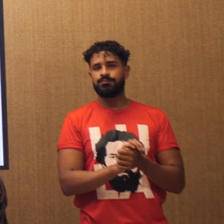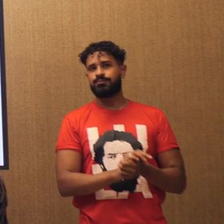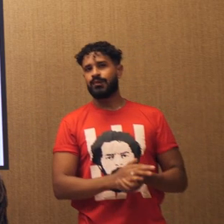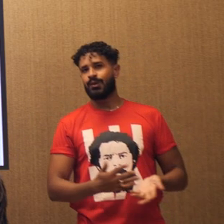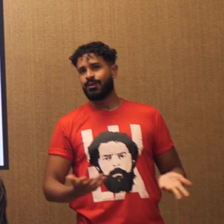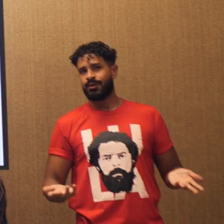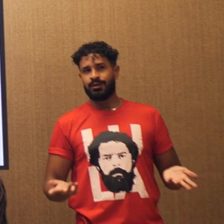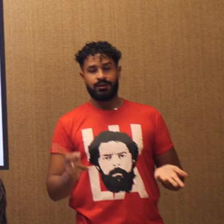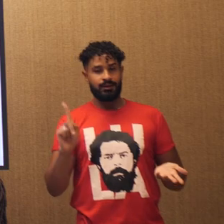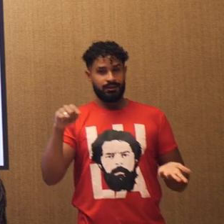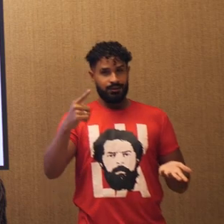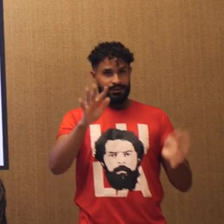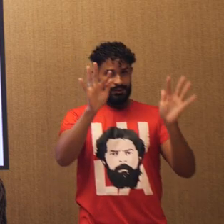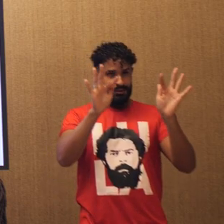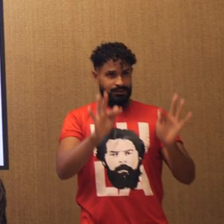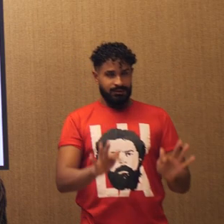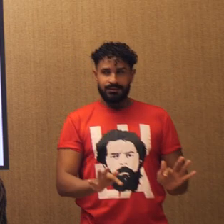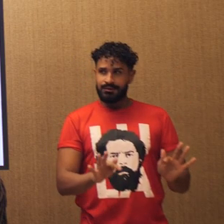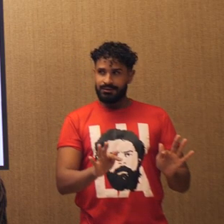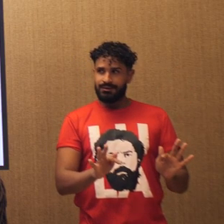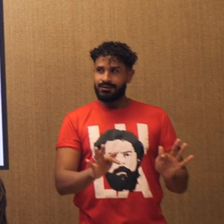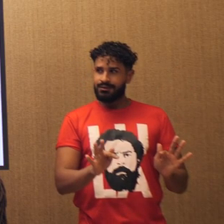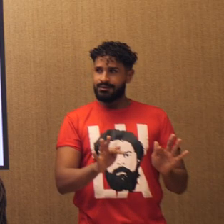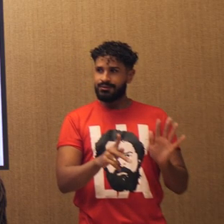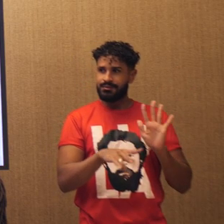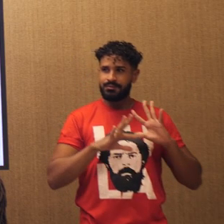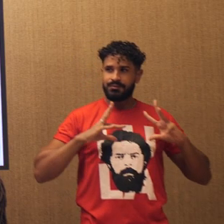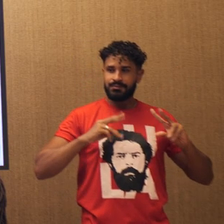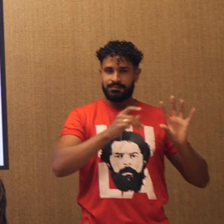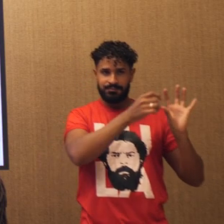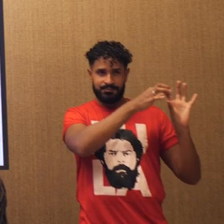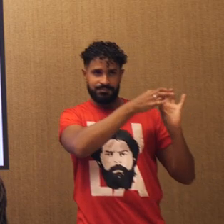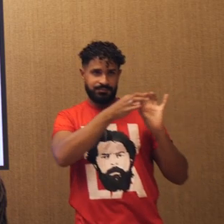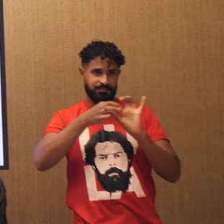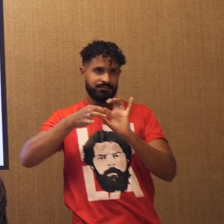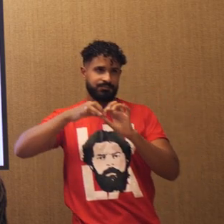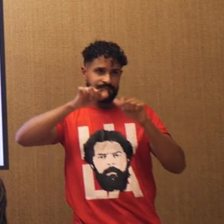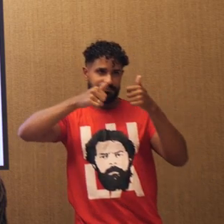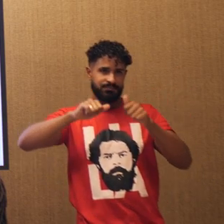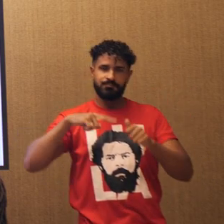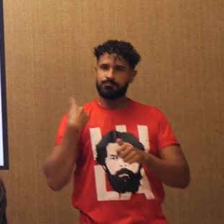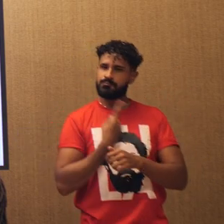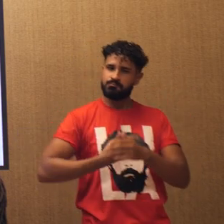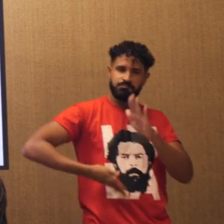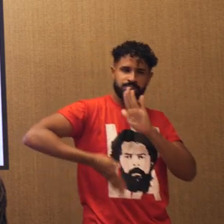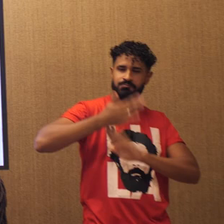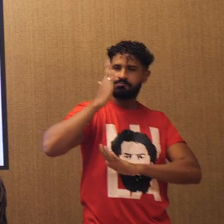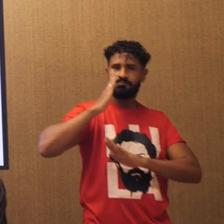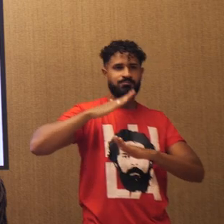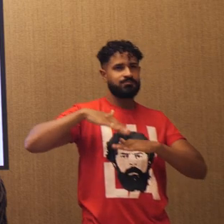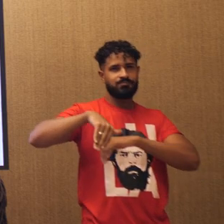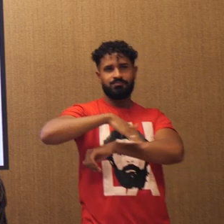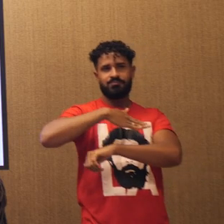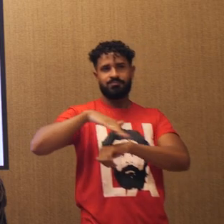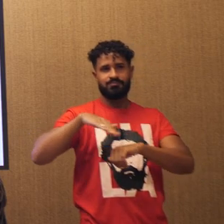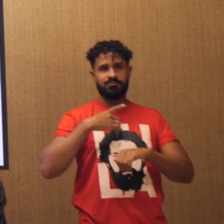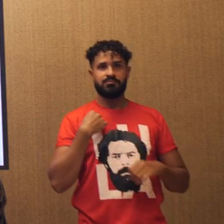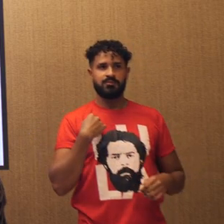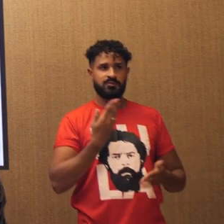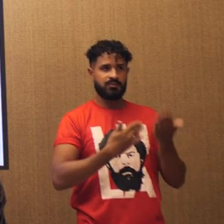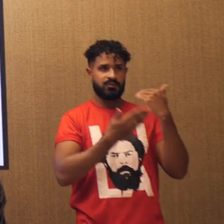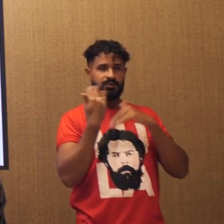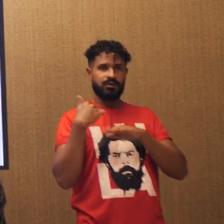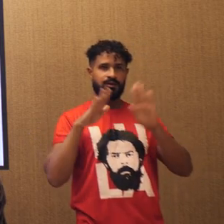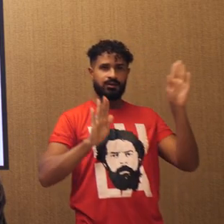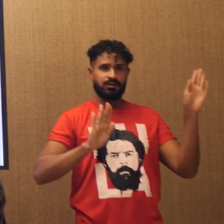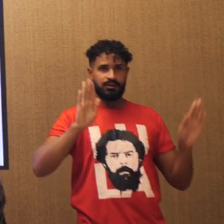Rapaz, depois que terminou essa análise de conjuntura, nós saímos afiados para a rua. Aí eu fui, na época era